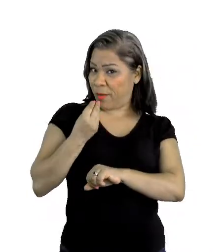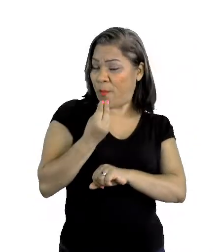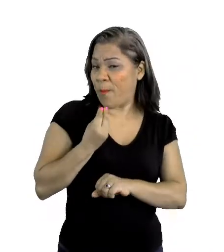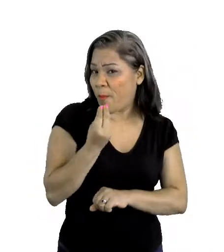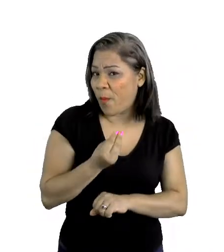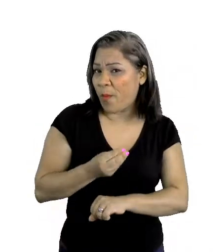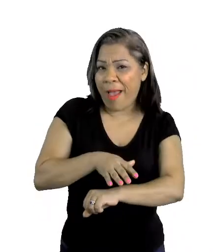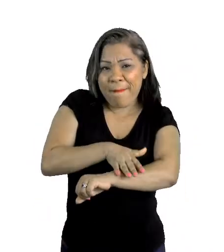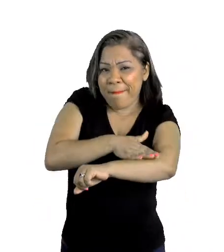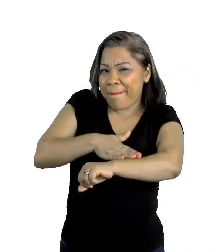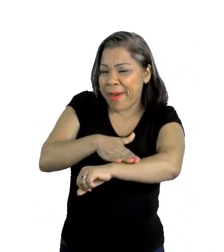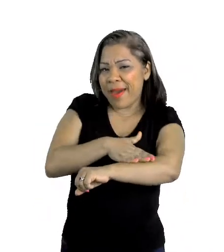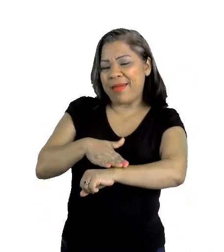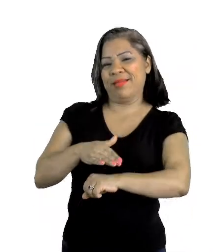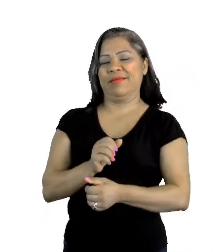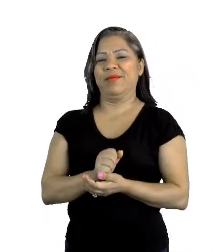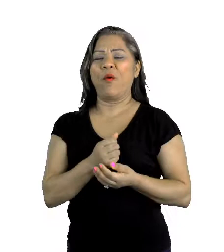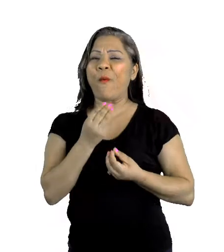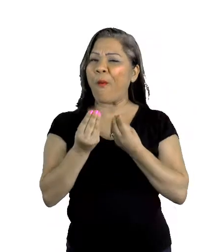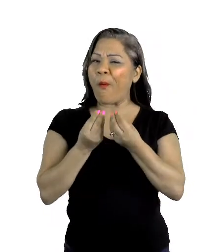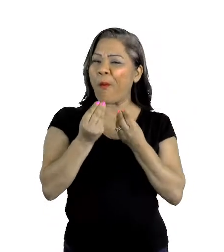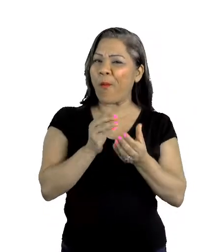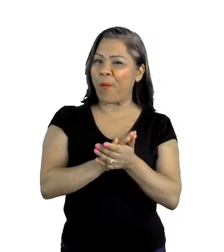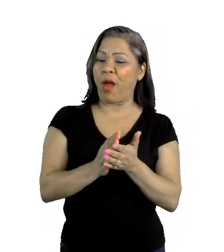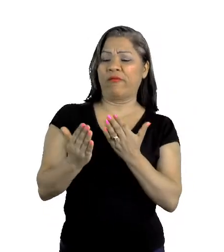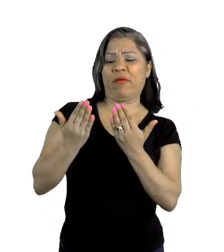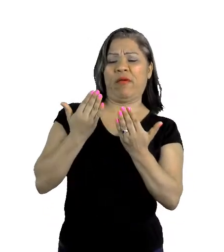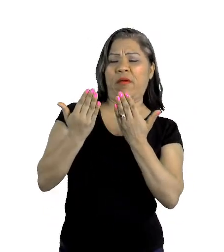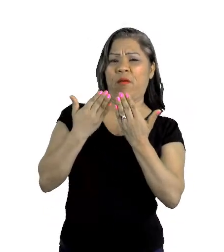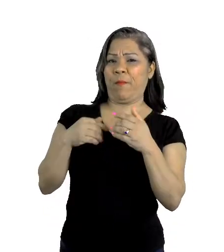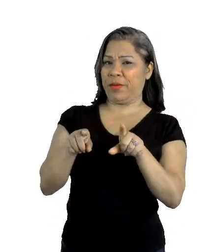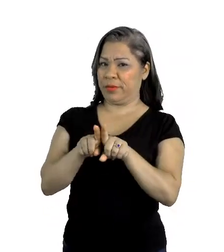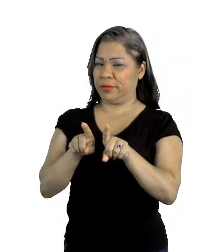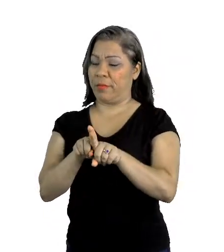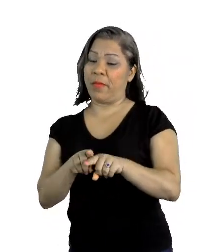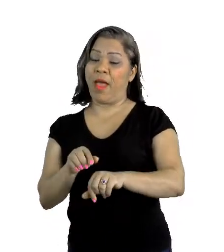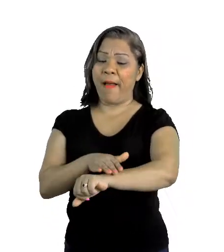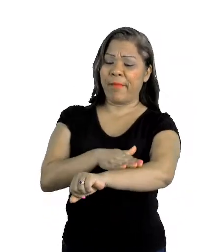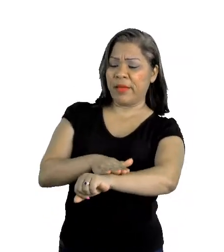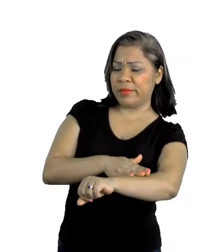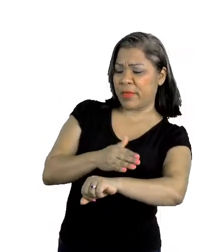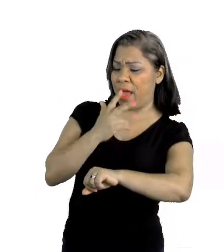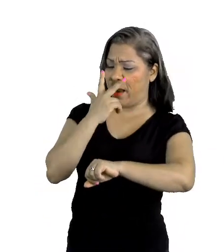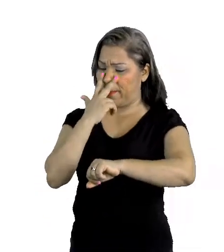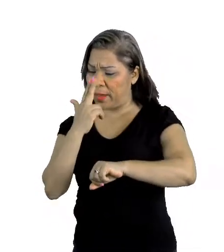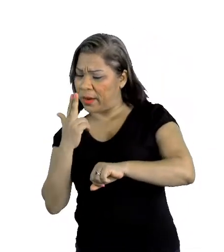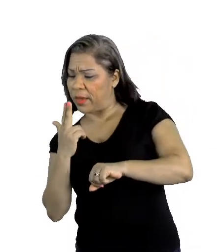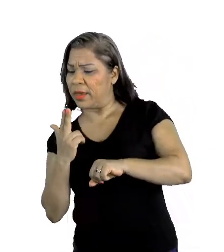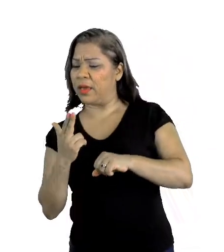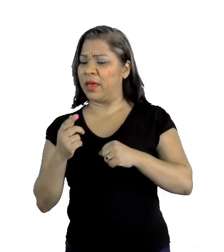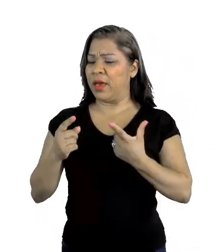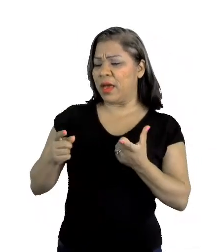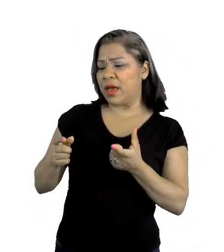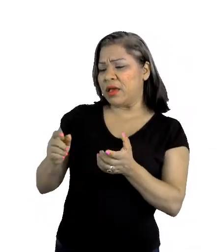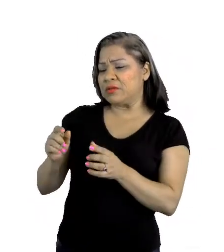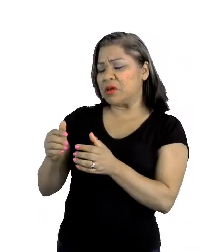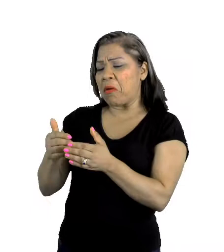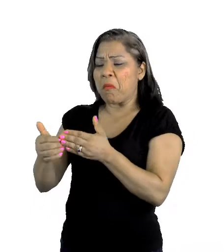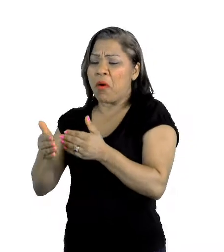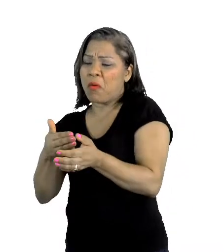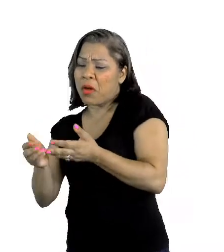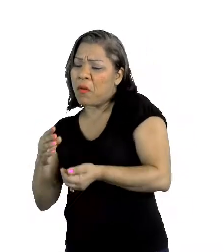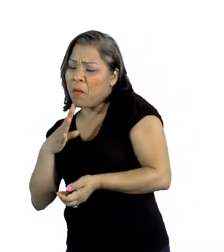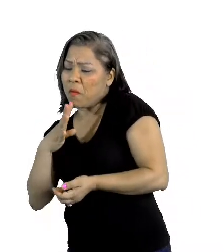a pele dela? E você vai comparar também. Ah, a pele dela parece com algo que eu conheço assim.